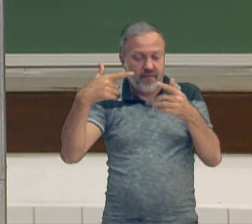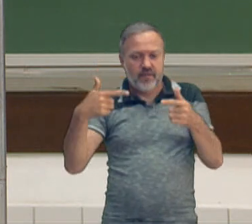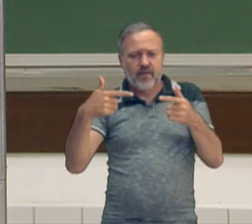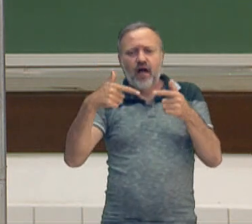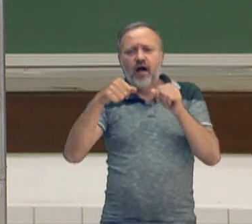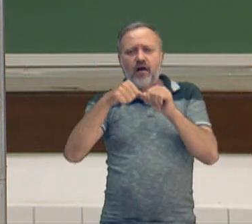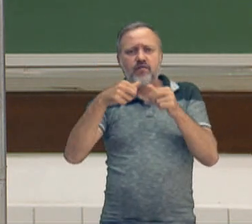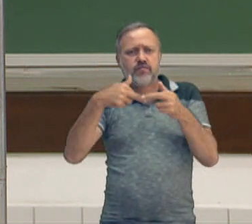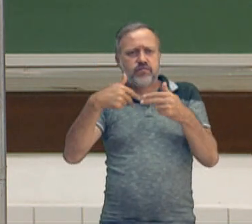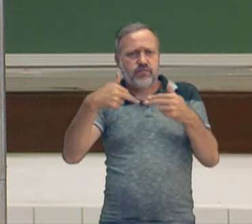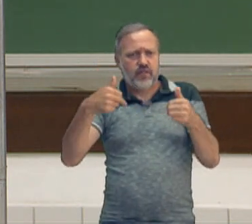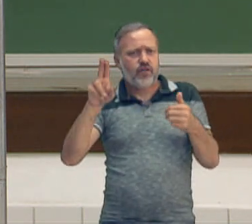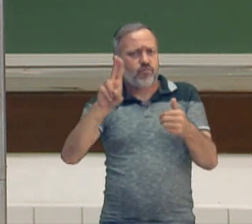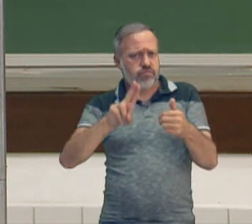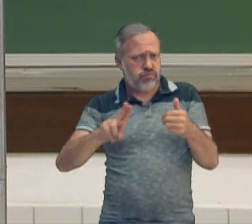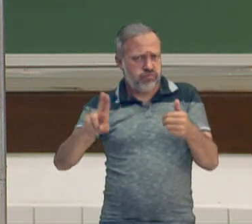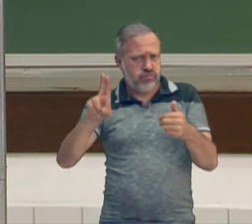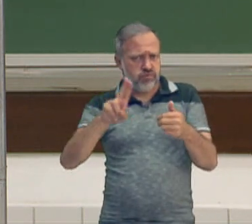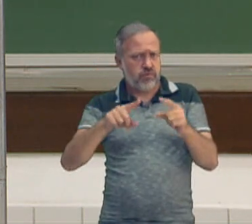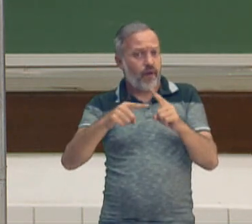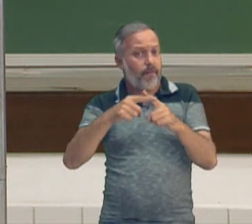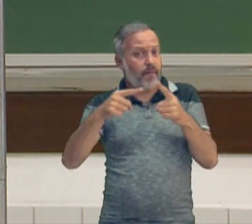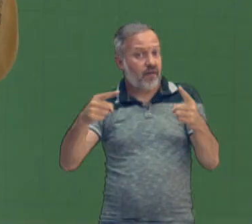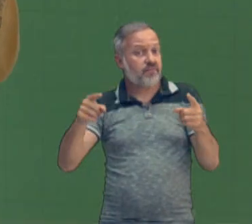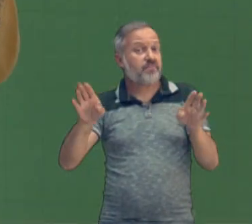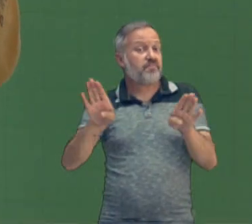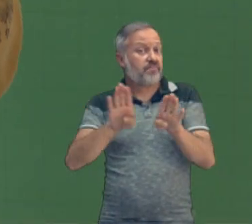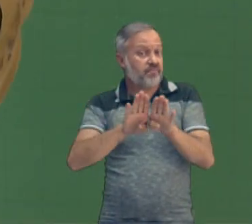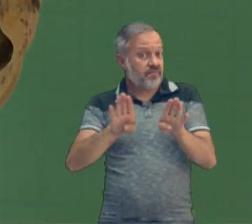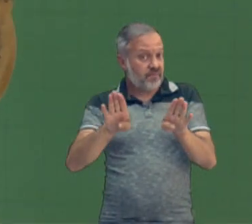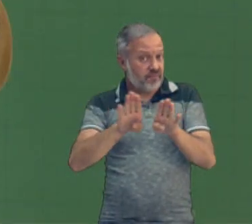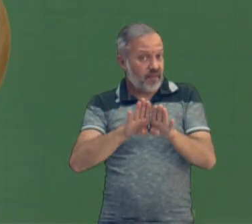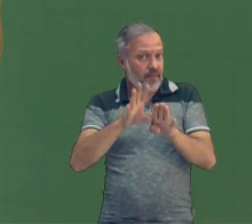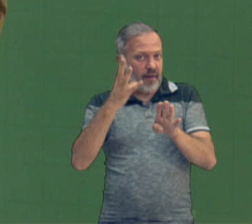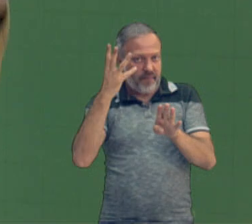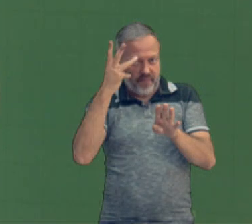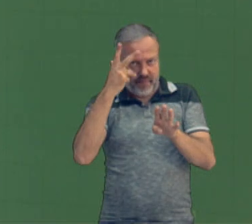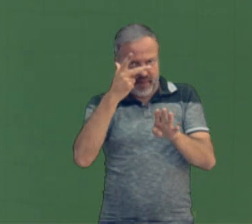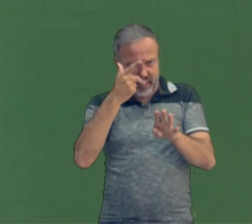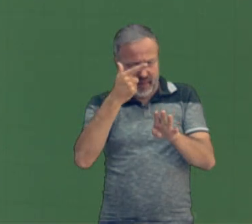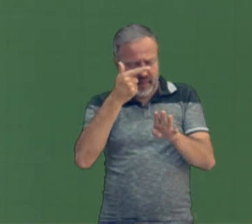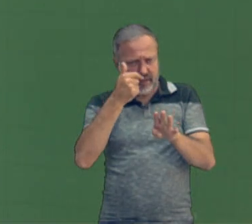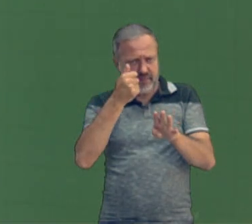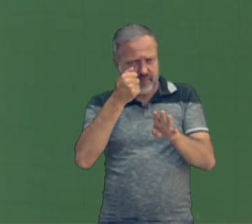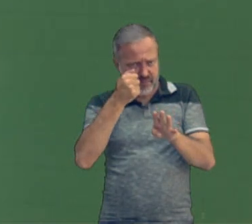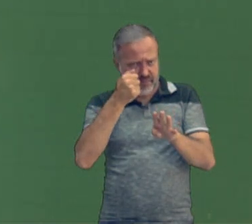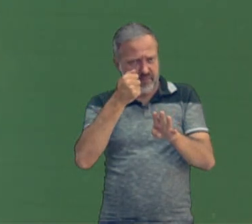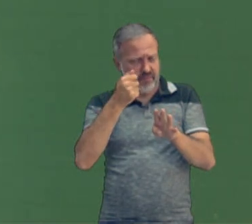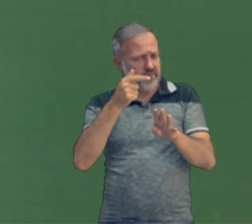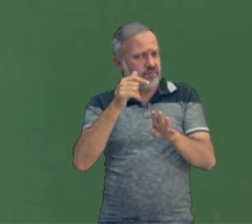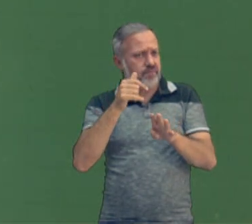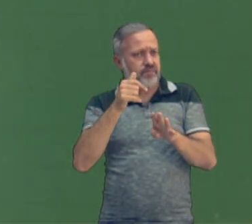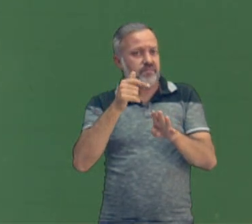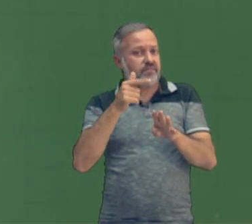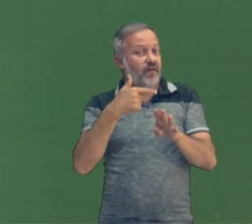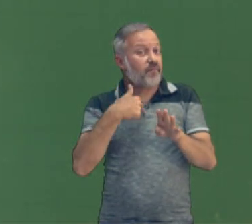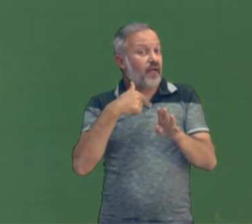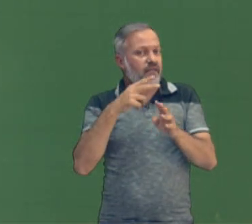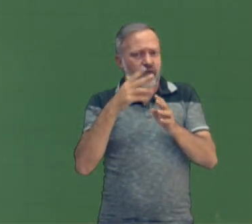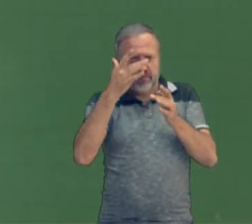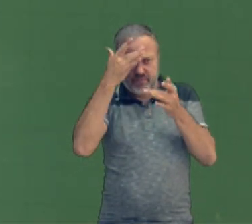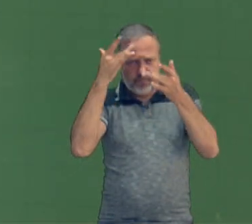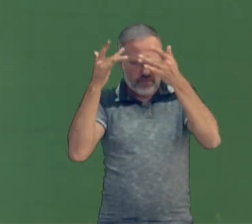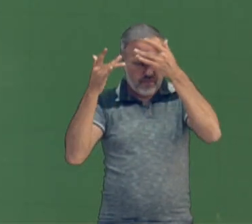tempo, são funcionais e práticos e tem uma certa função de beleza, de ser adornado. Parece que o ser